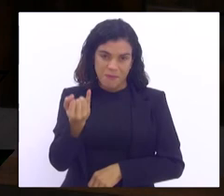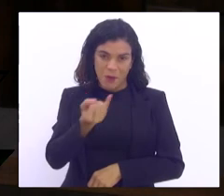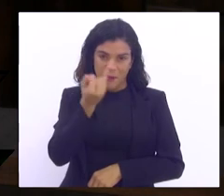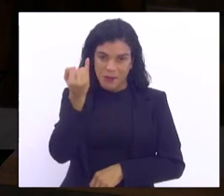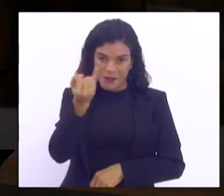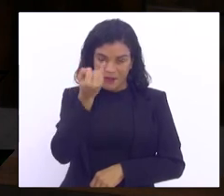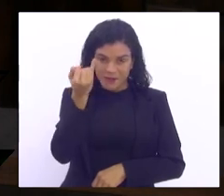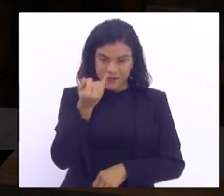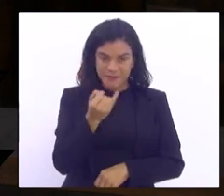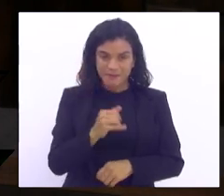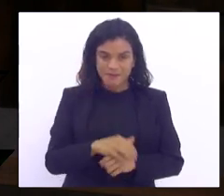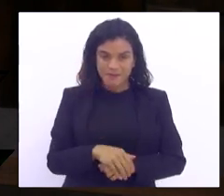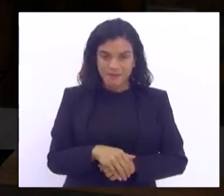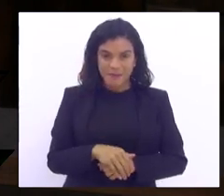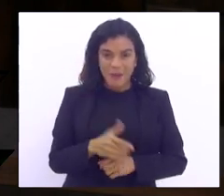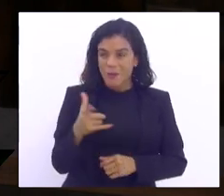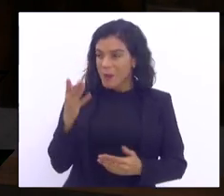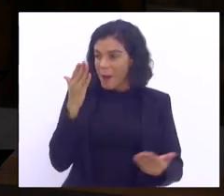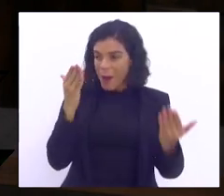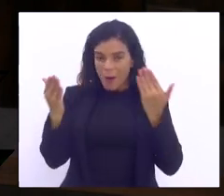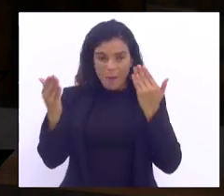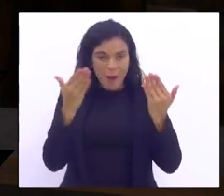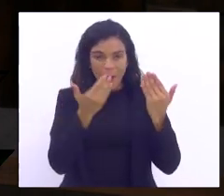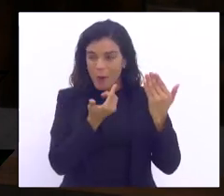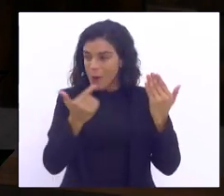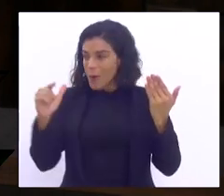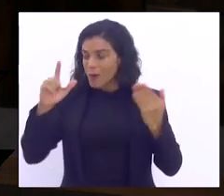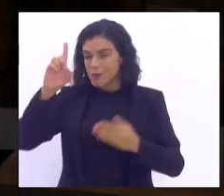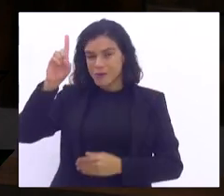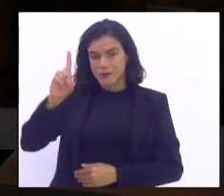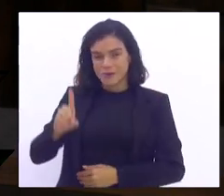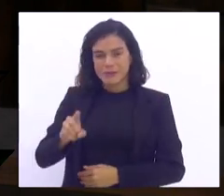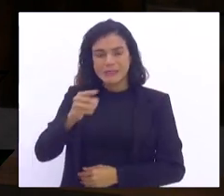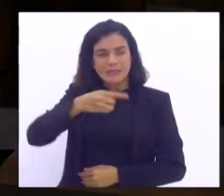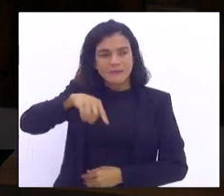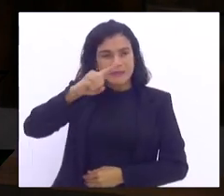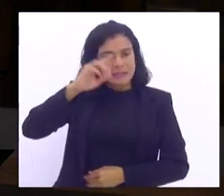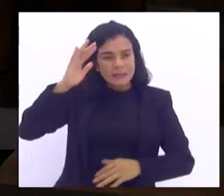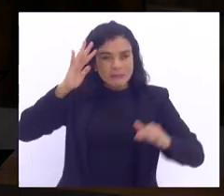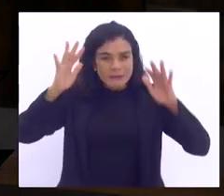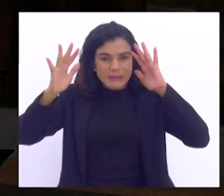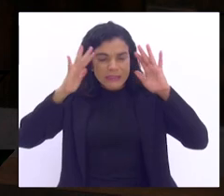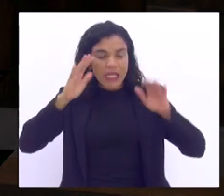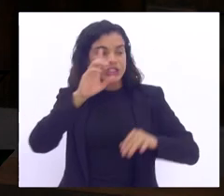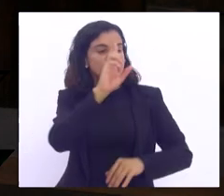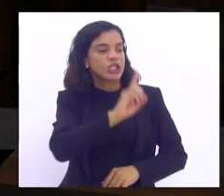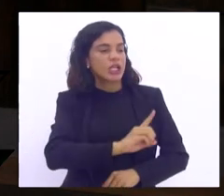qual nenhum outro direito pode ser exercido. Se os senhores pensarem em qualquer outro direito,